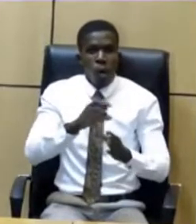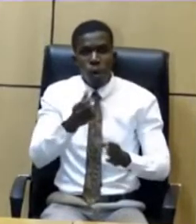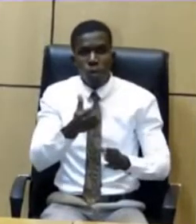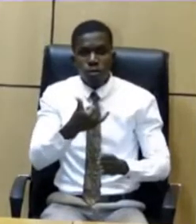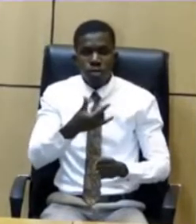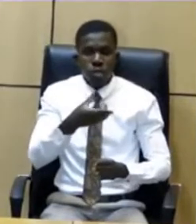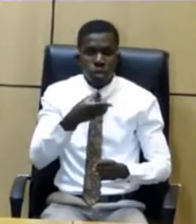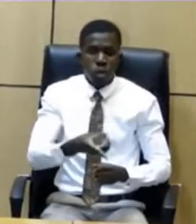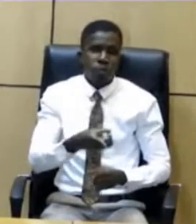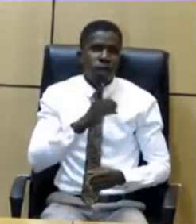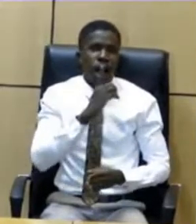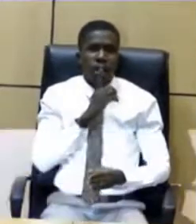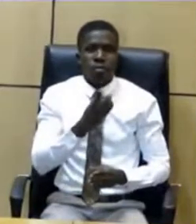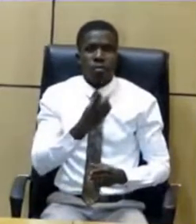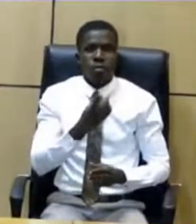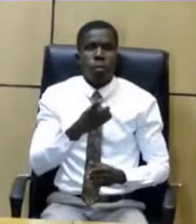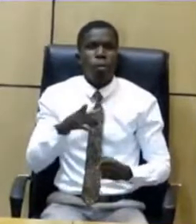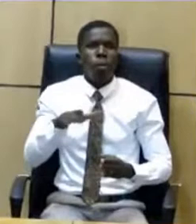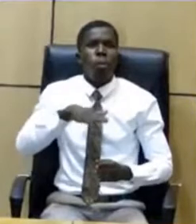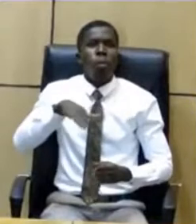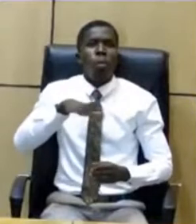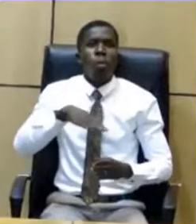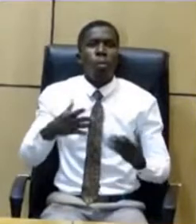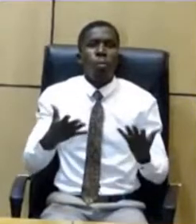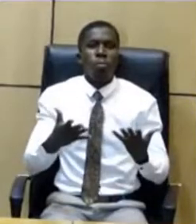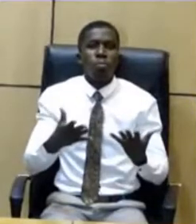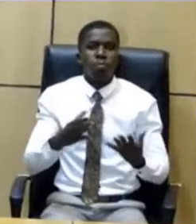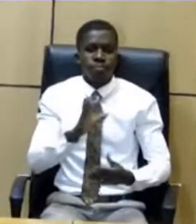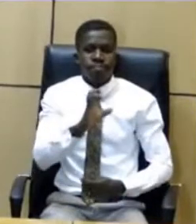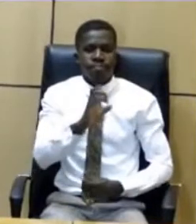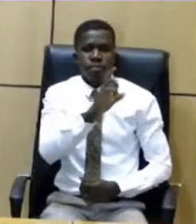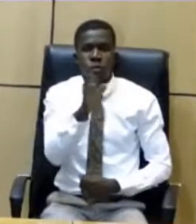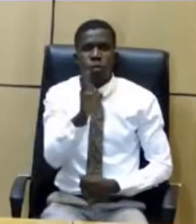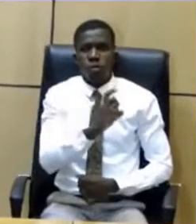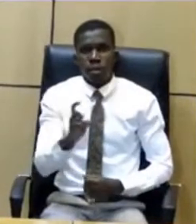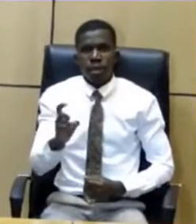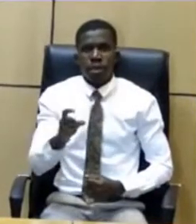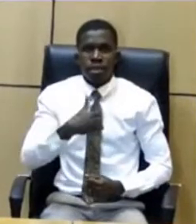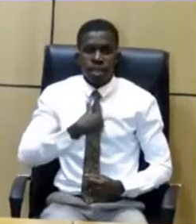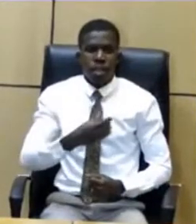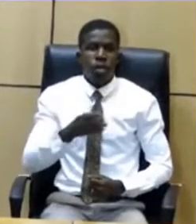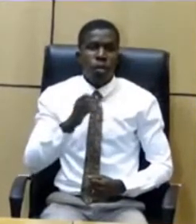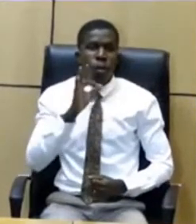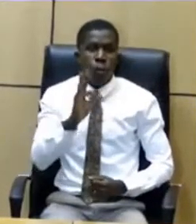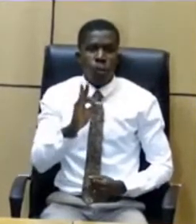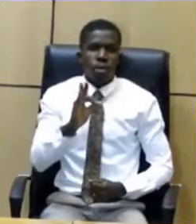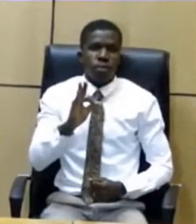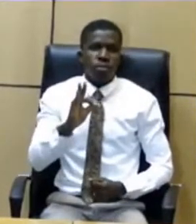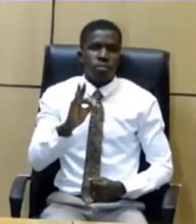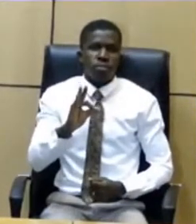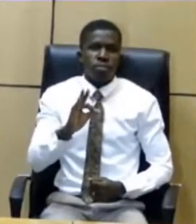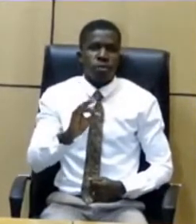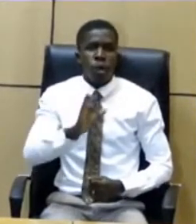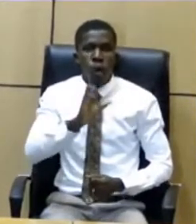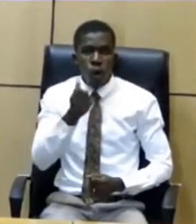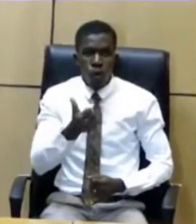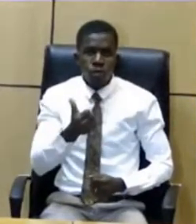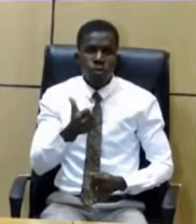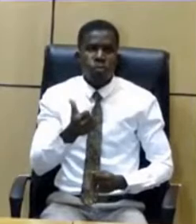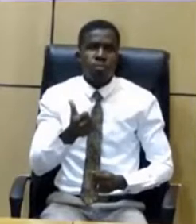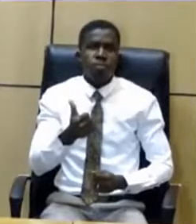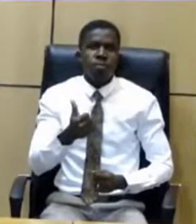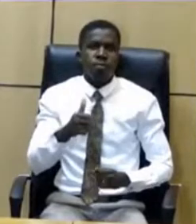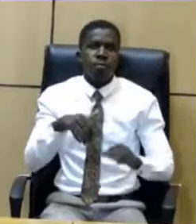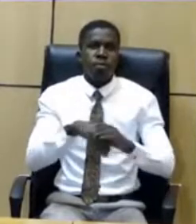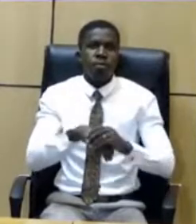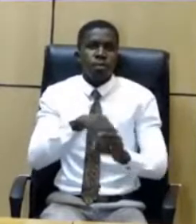4 relacionados com a cerca sanitária de hoje ainda, 1 caso relacionado com a cerca sanitária